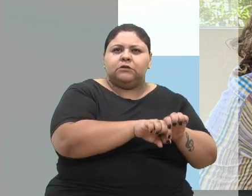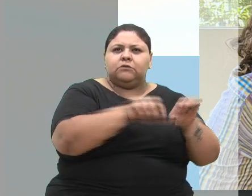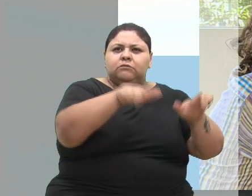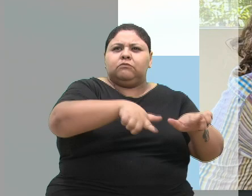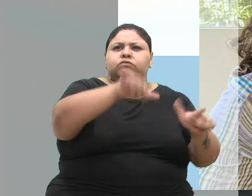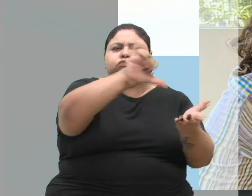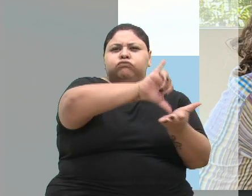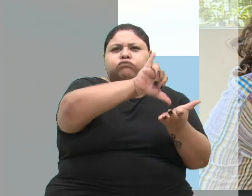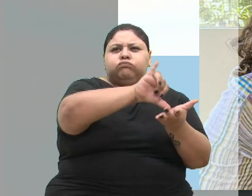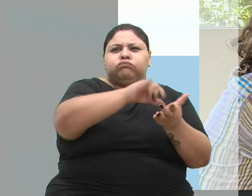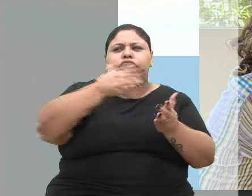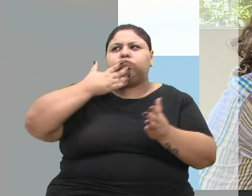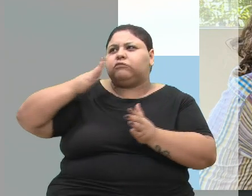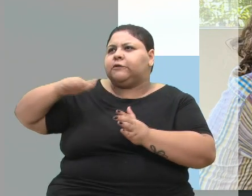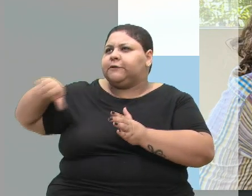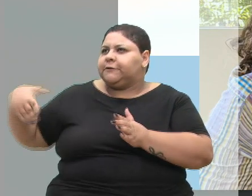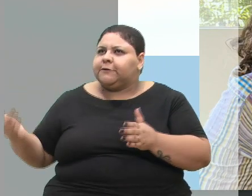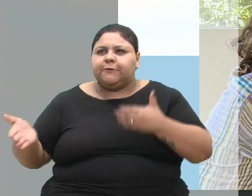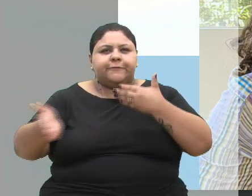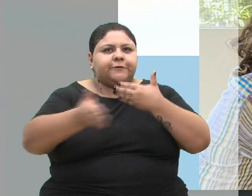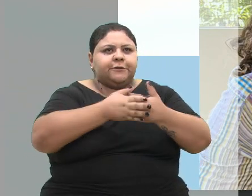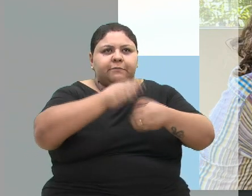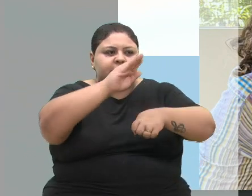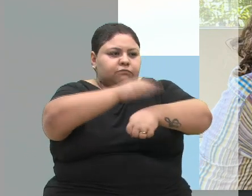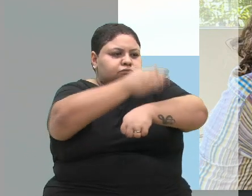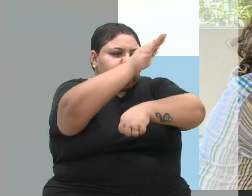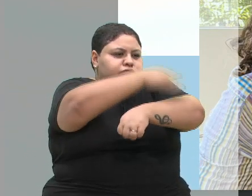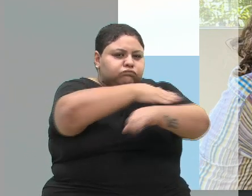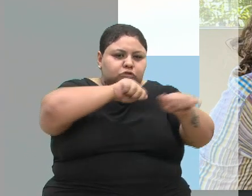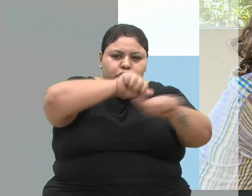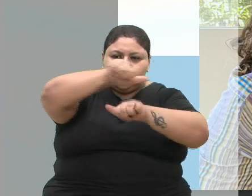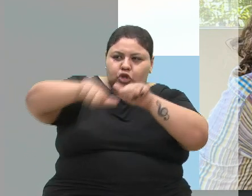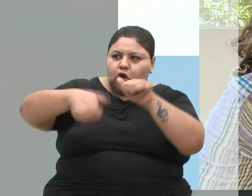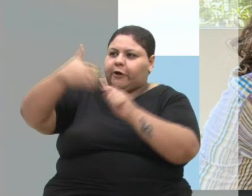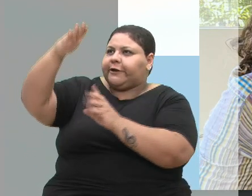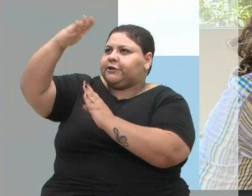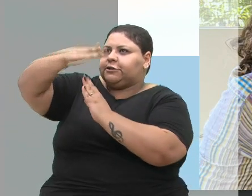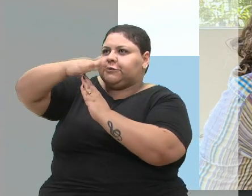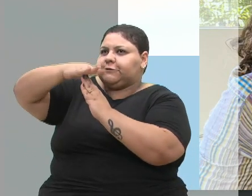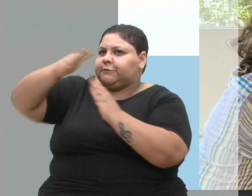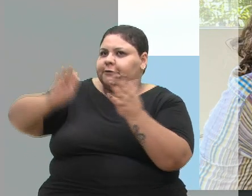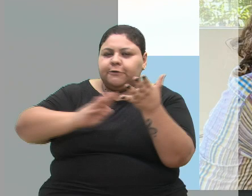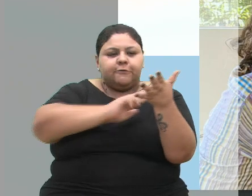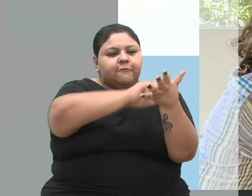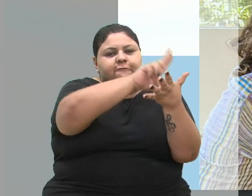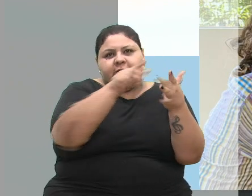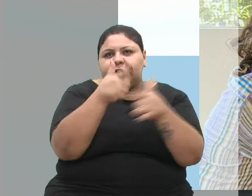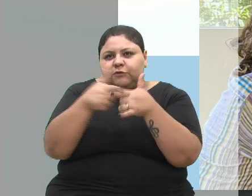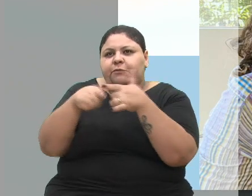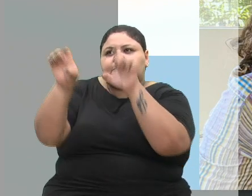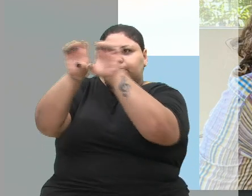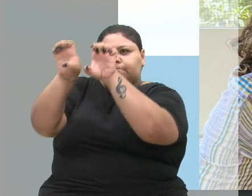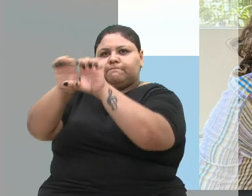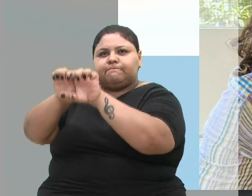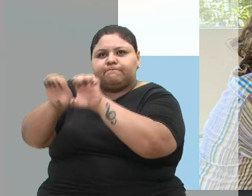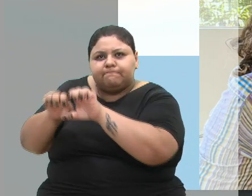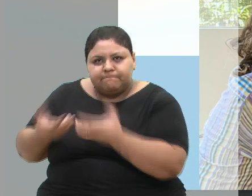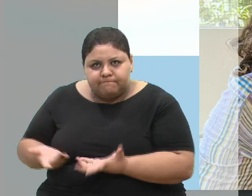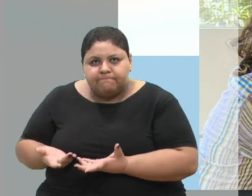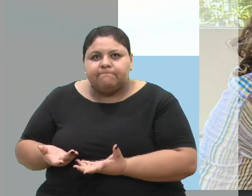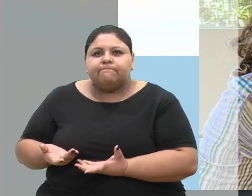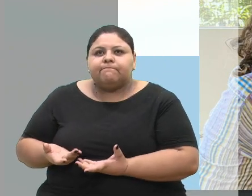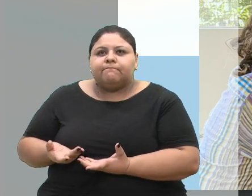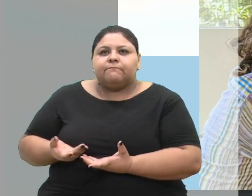pedindo fechamento de quadra, troca de telhado, né? Tem vários problemas de infraestrutura. Então, o Vitório Reg II está